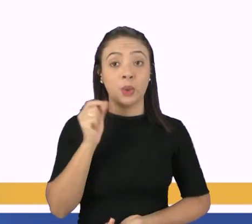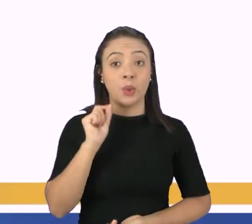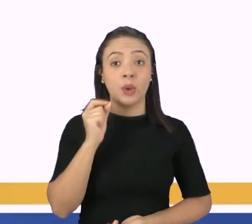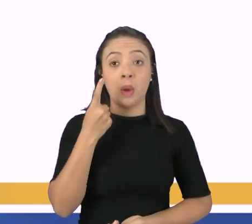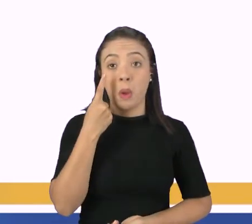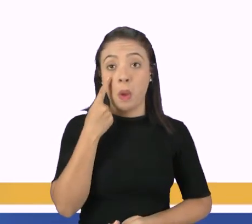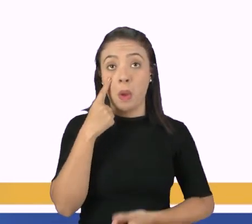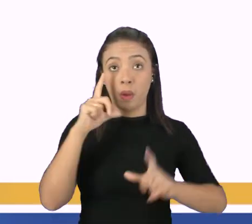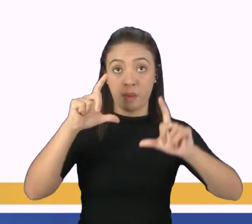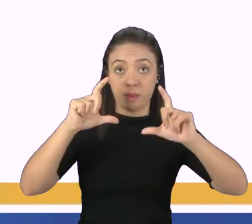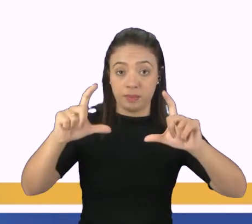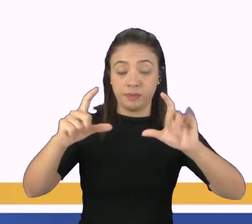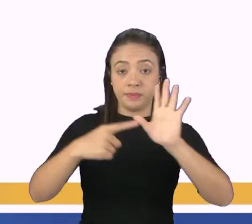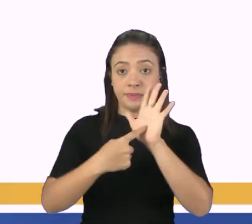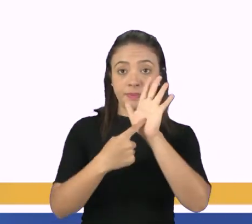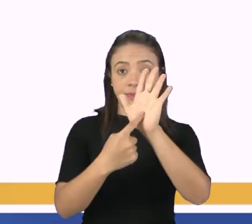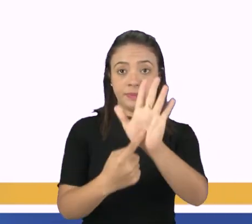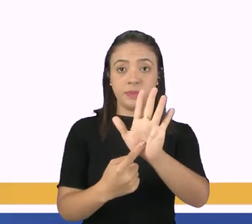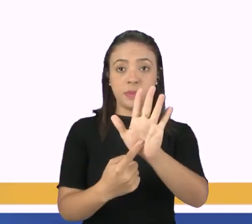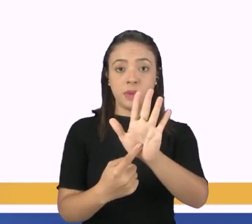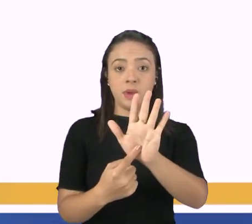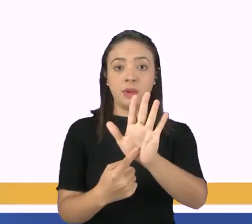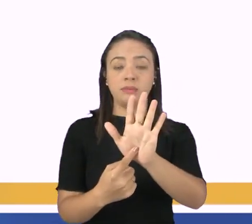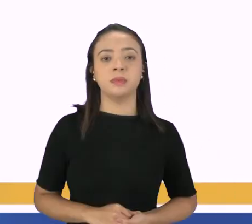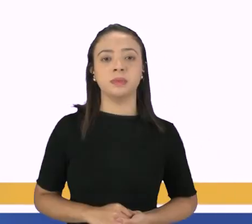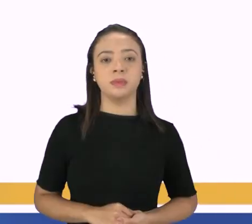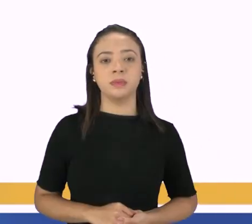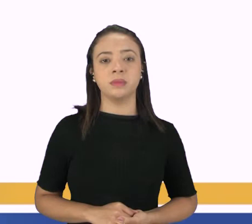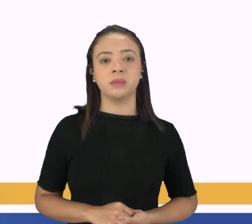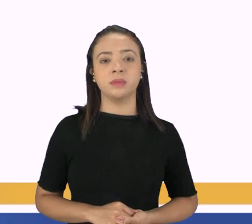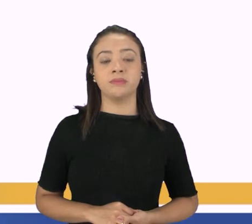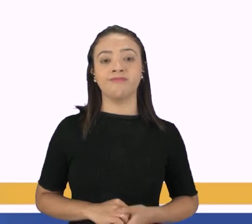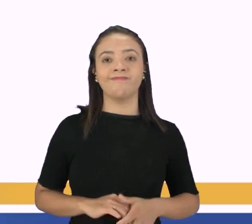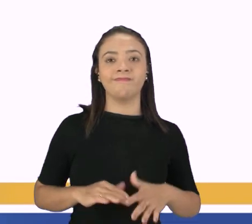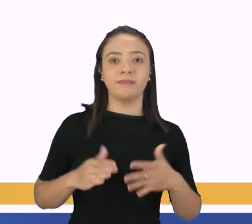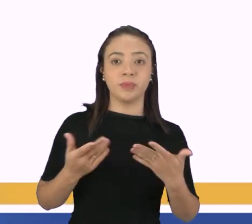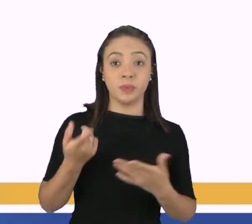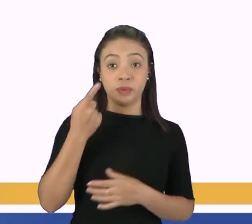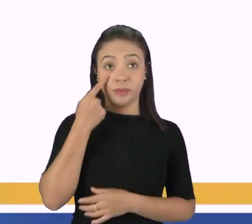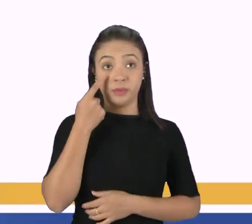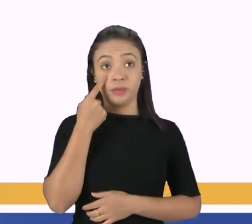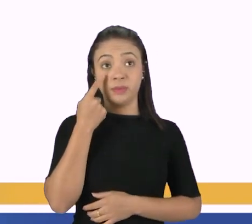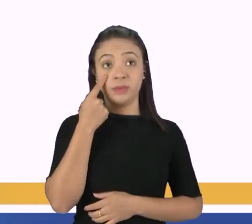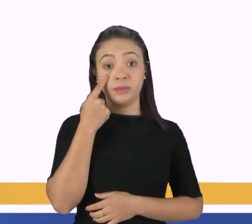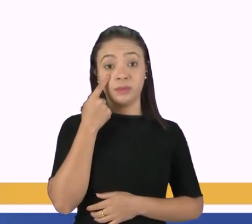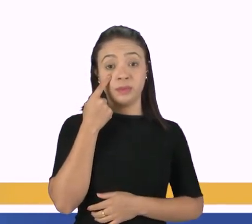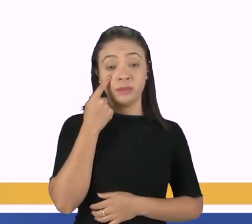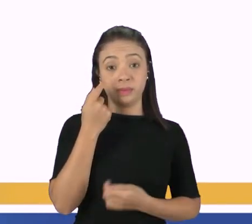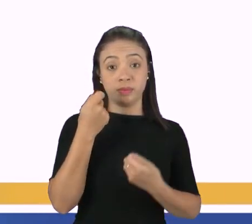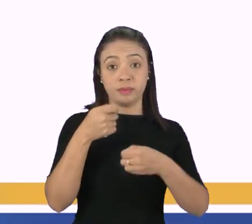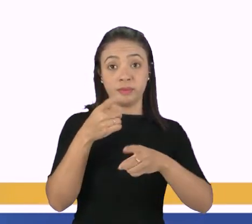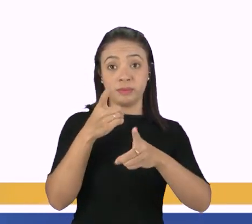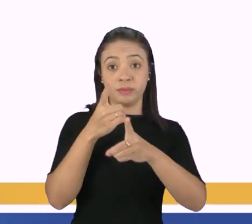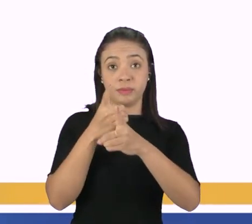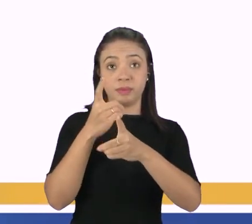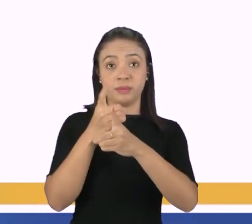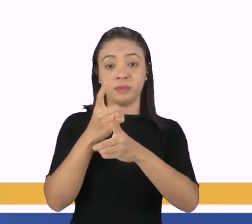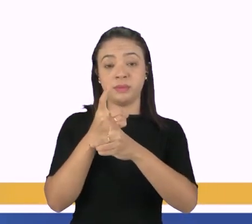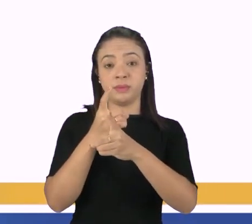Observe a fórmula que aparece aí para você, que é a fórmula de Bhaskara. Muito bem, então observe aí que nós encontraremos primeiro